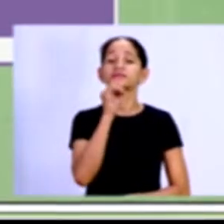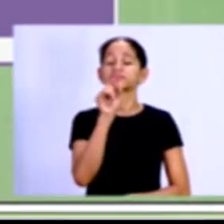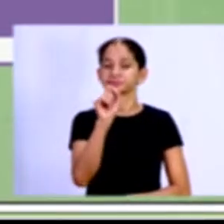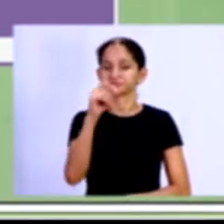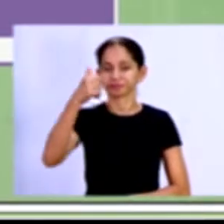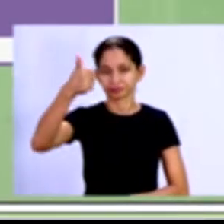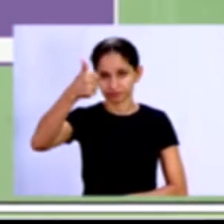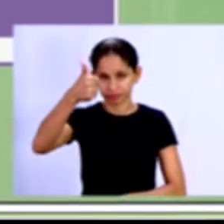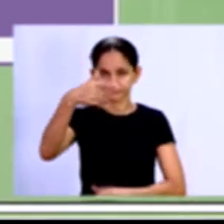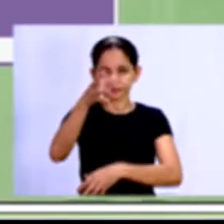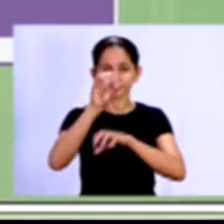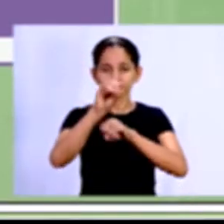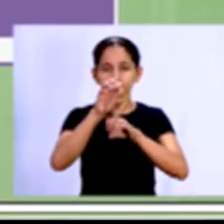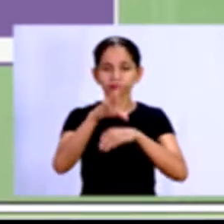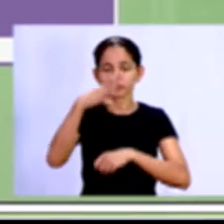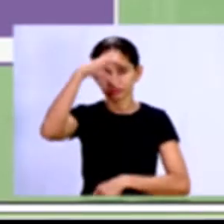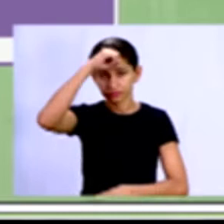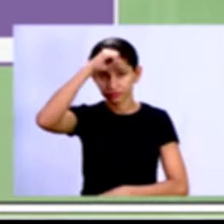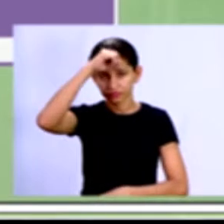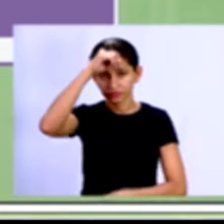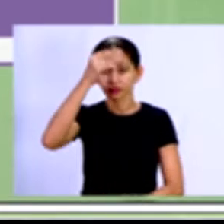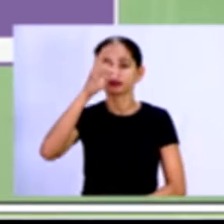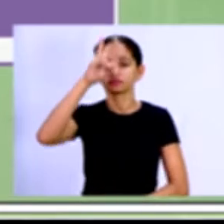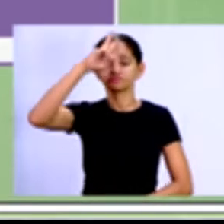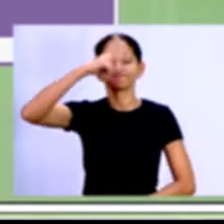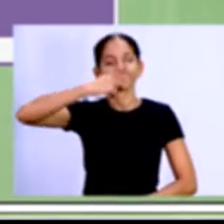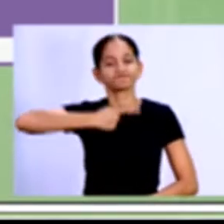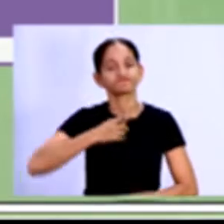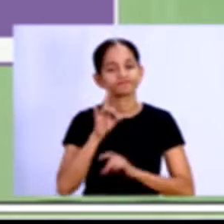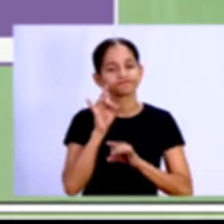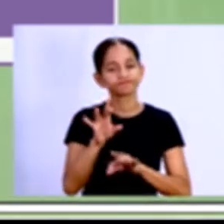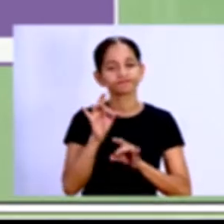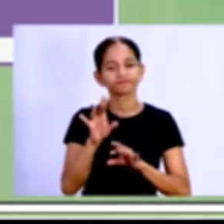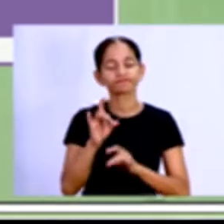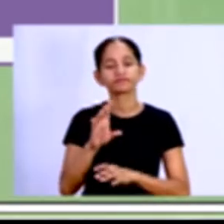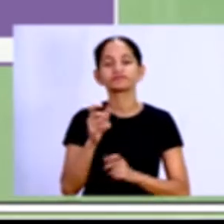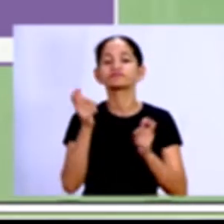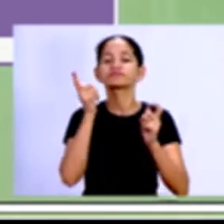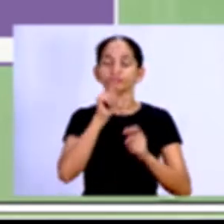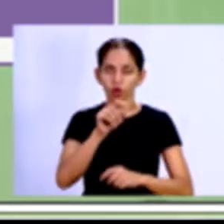Ensinar e aprender com autonomia.